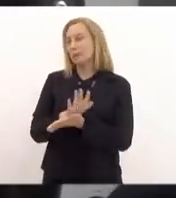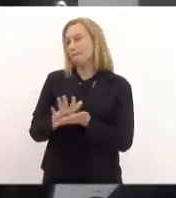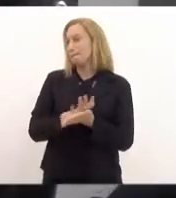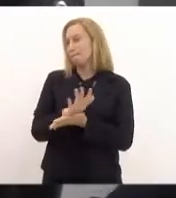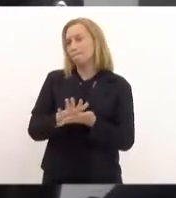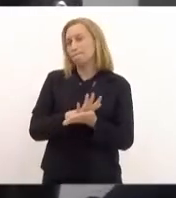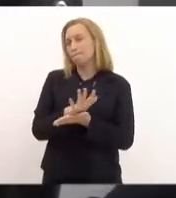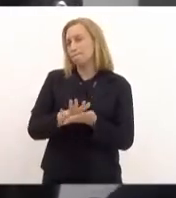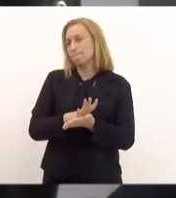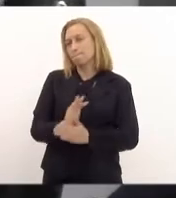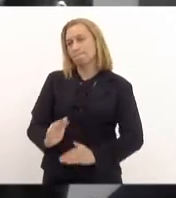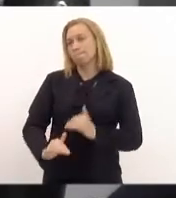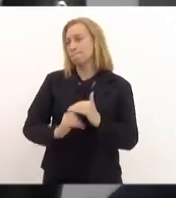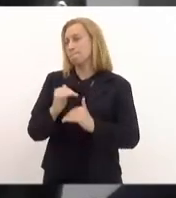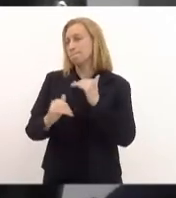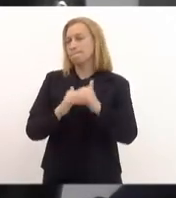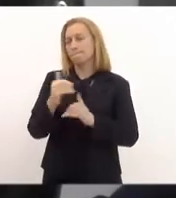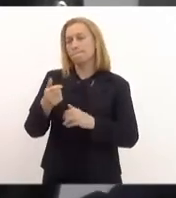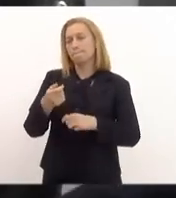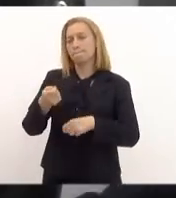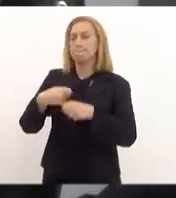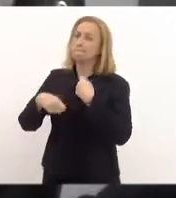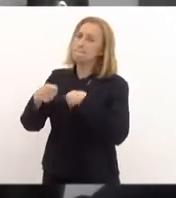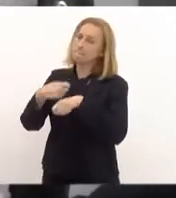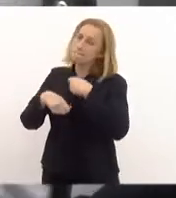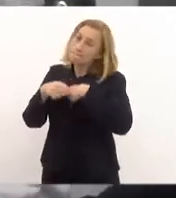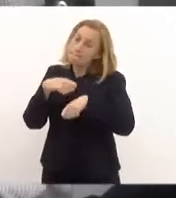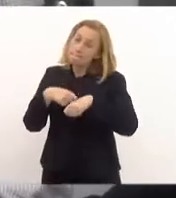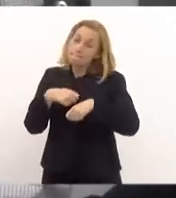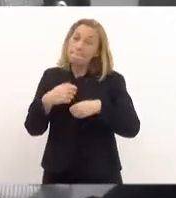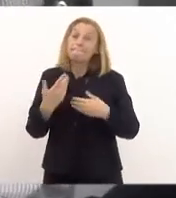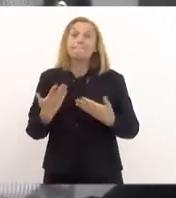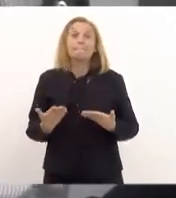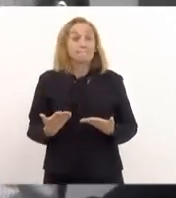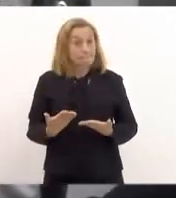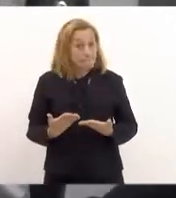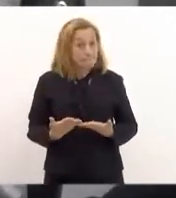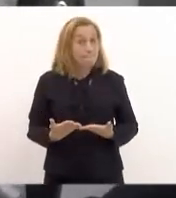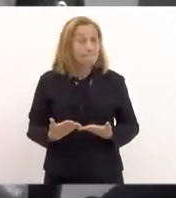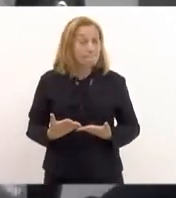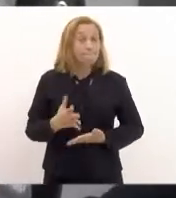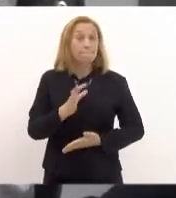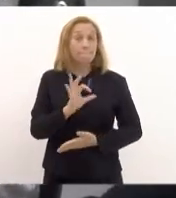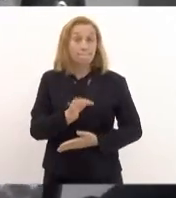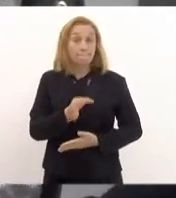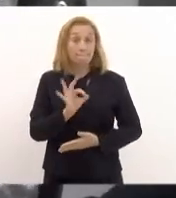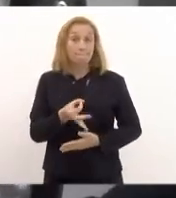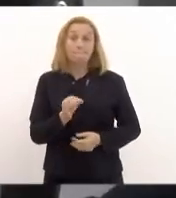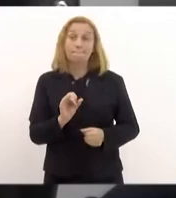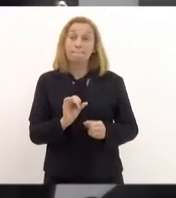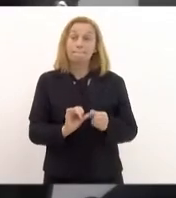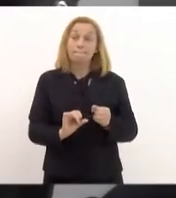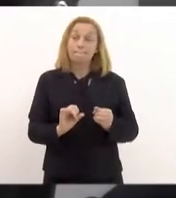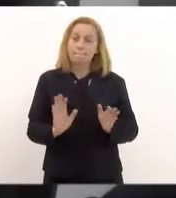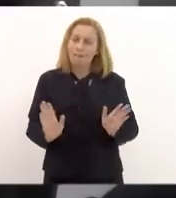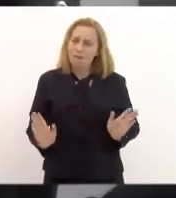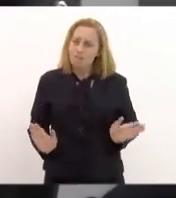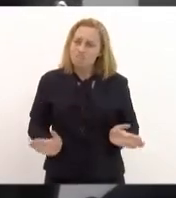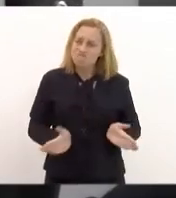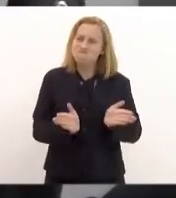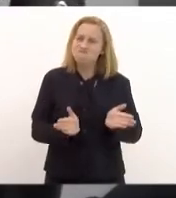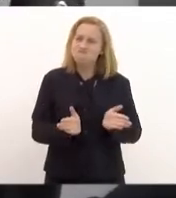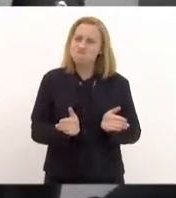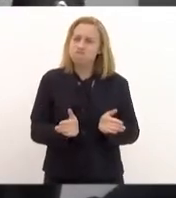para alavancar desenvolvimento econômico. Ou seja, você estava exatamente fazendo, empurrando